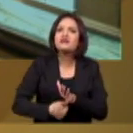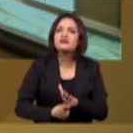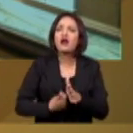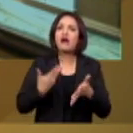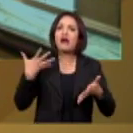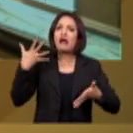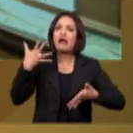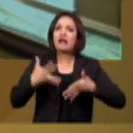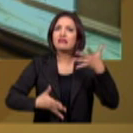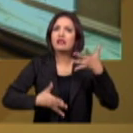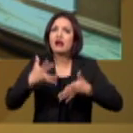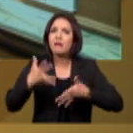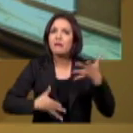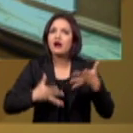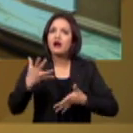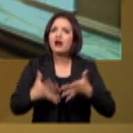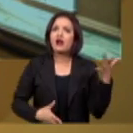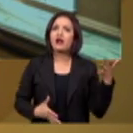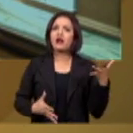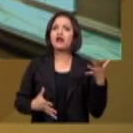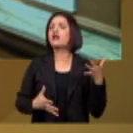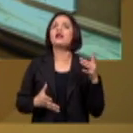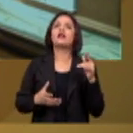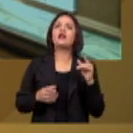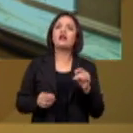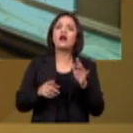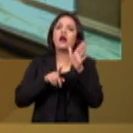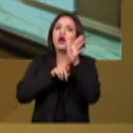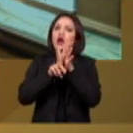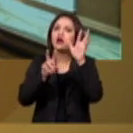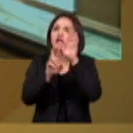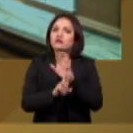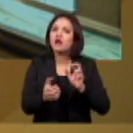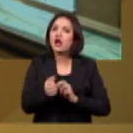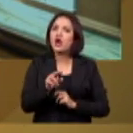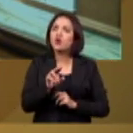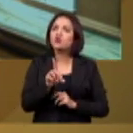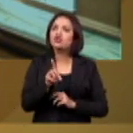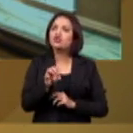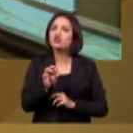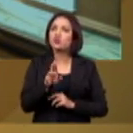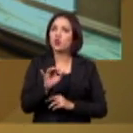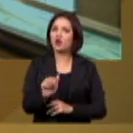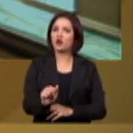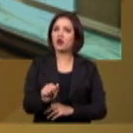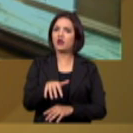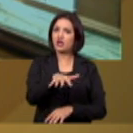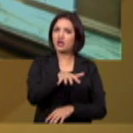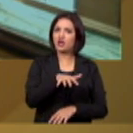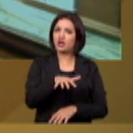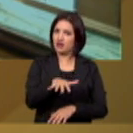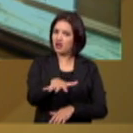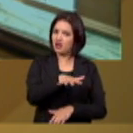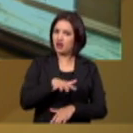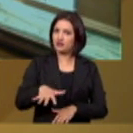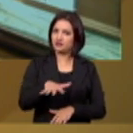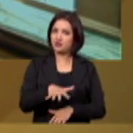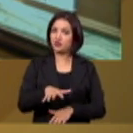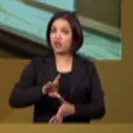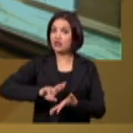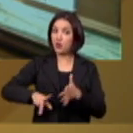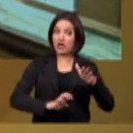dificultar a realização de auditoria ou inspeção você torta mineira